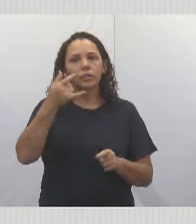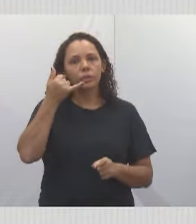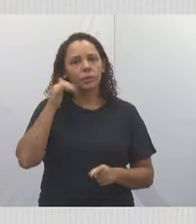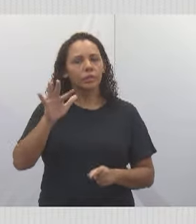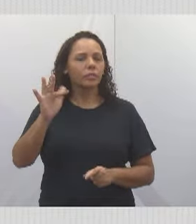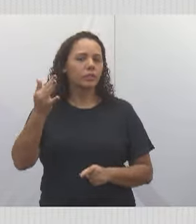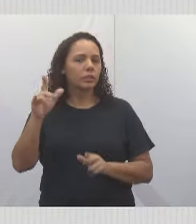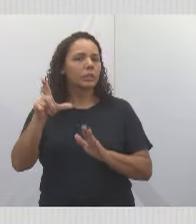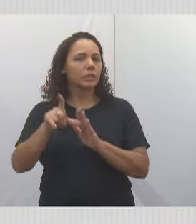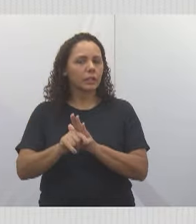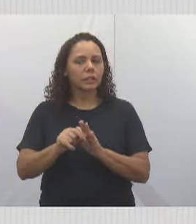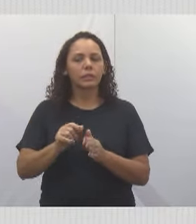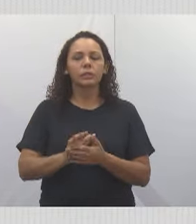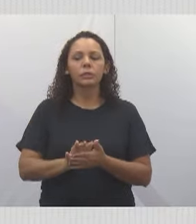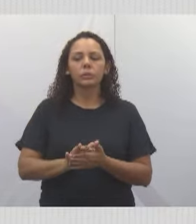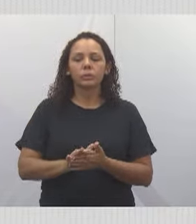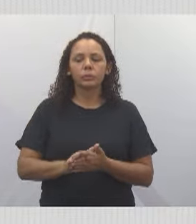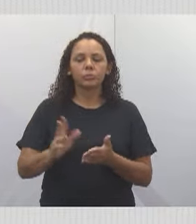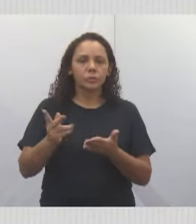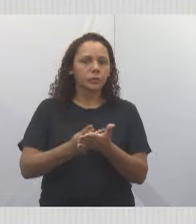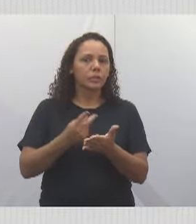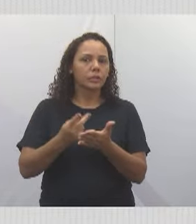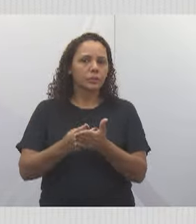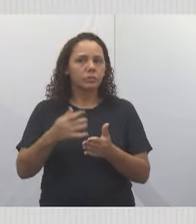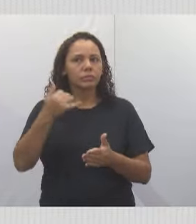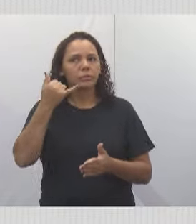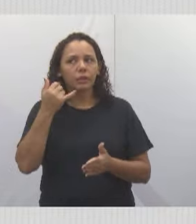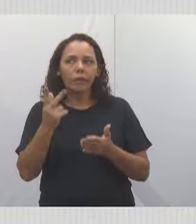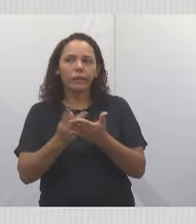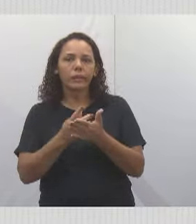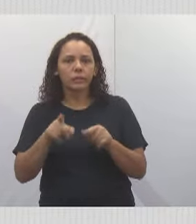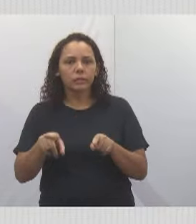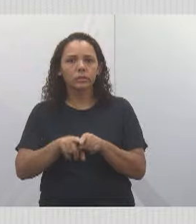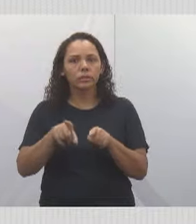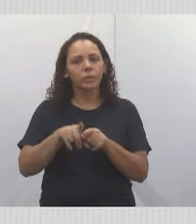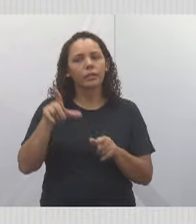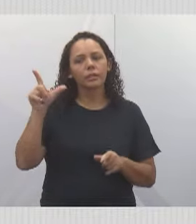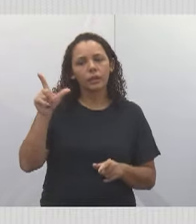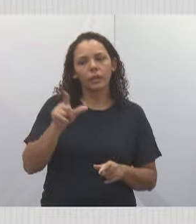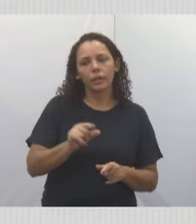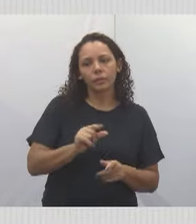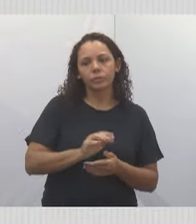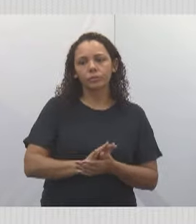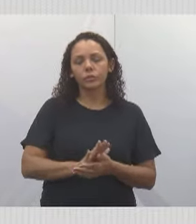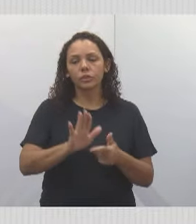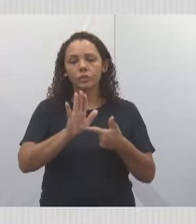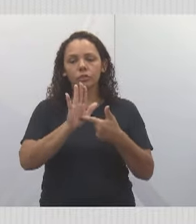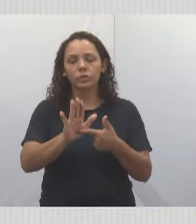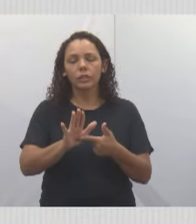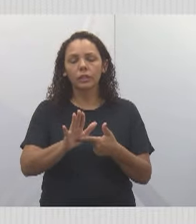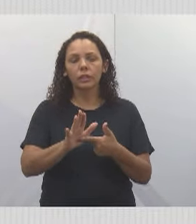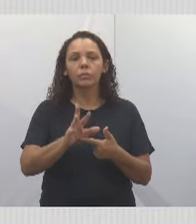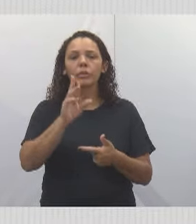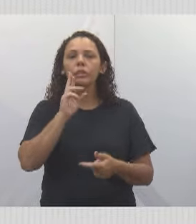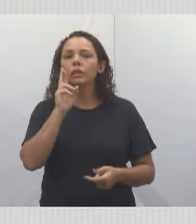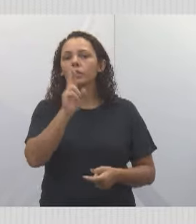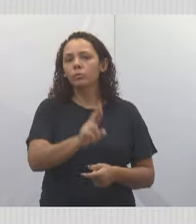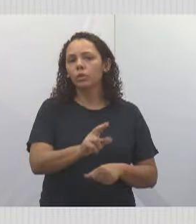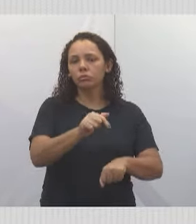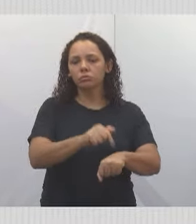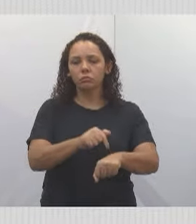engano. Próximo slide, por gentileza. Indicadores do SAMU, né? Tempo médio de resposta entre saída